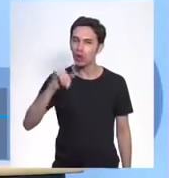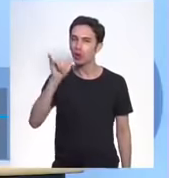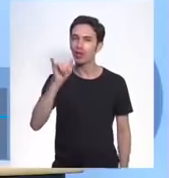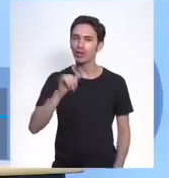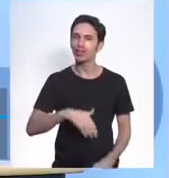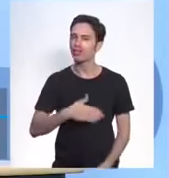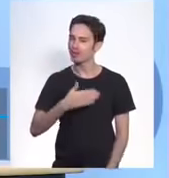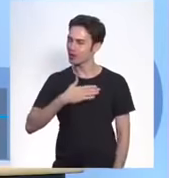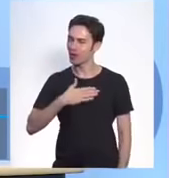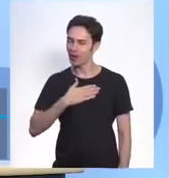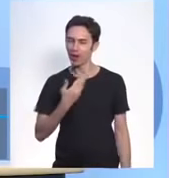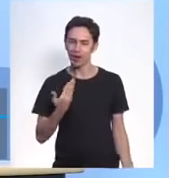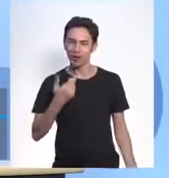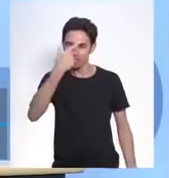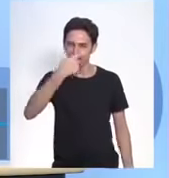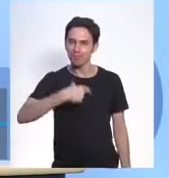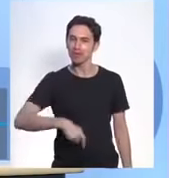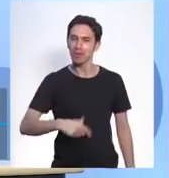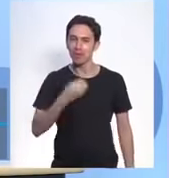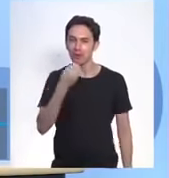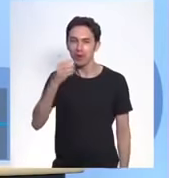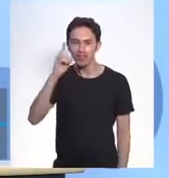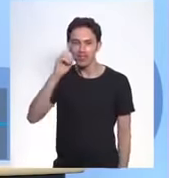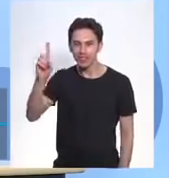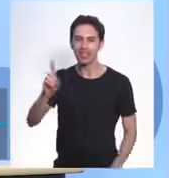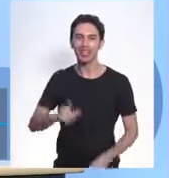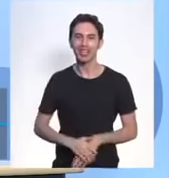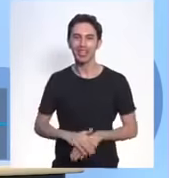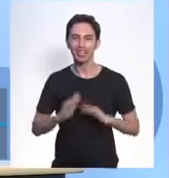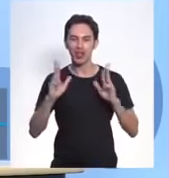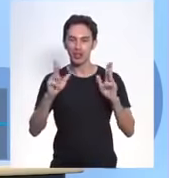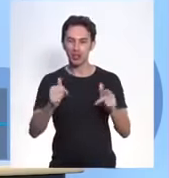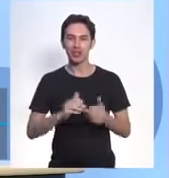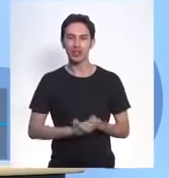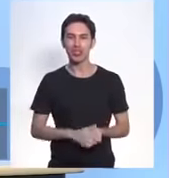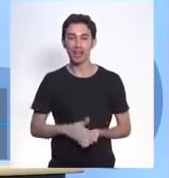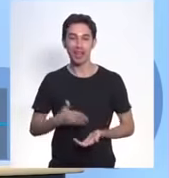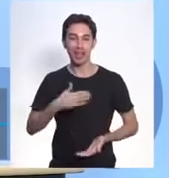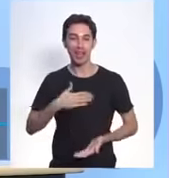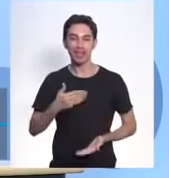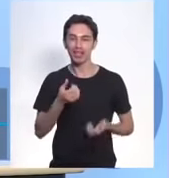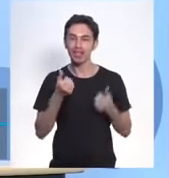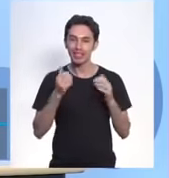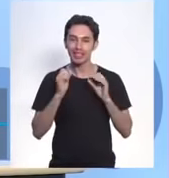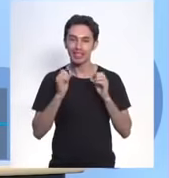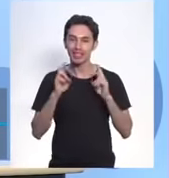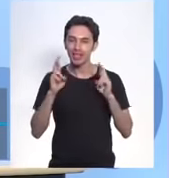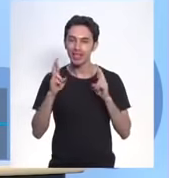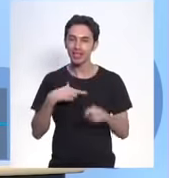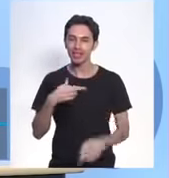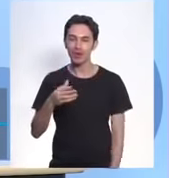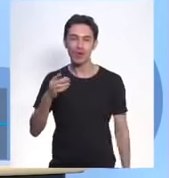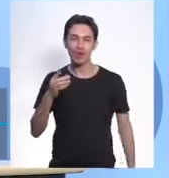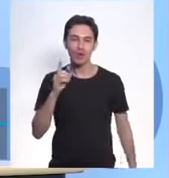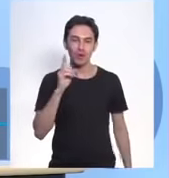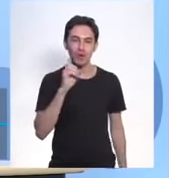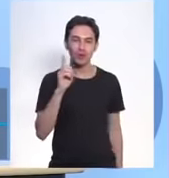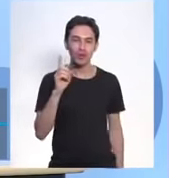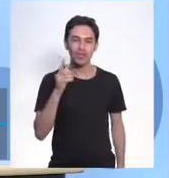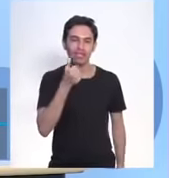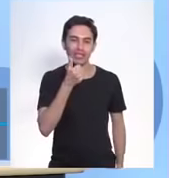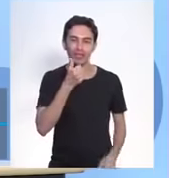Sou eu mesmo um bom dia a todos vocês desejam uma segunda-feira colorida para você que estava assim Jonas tá